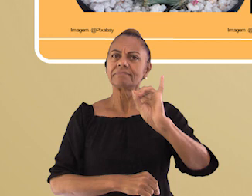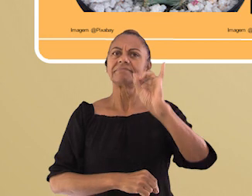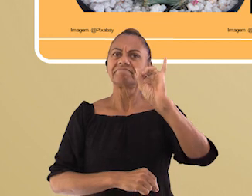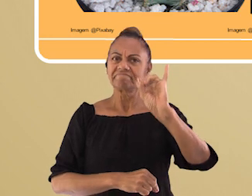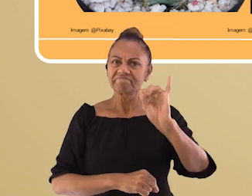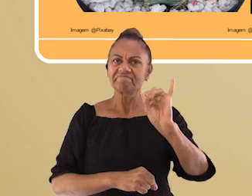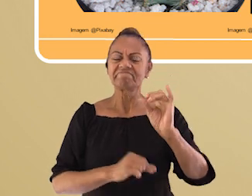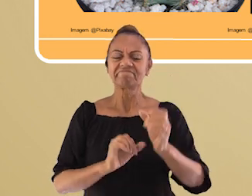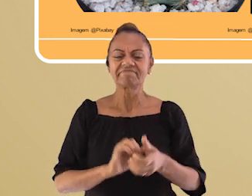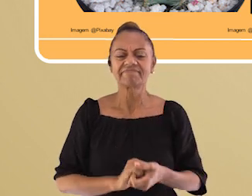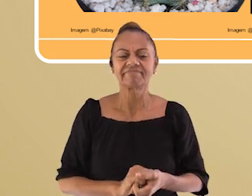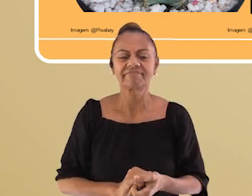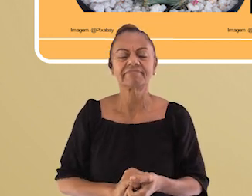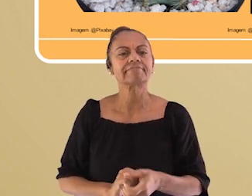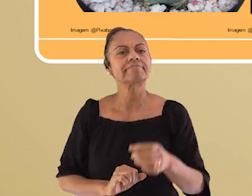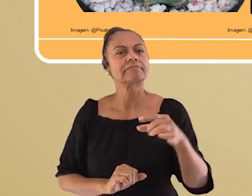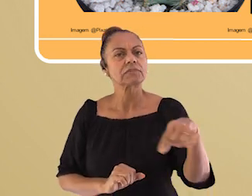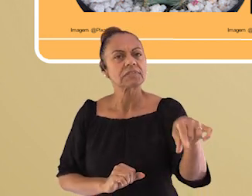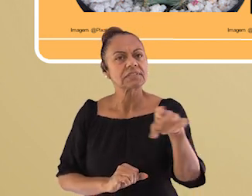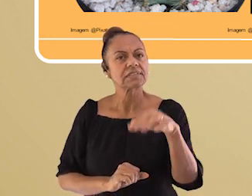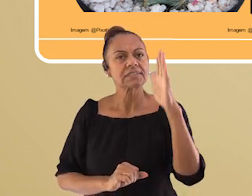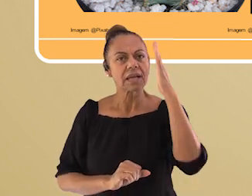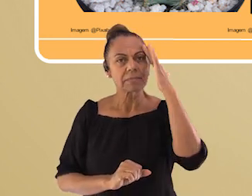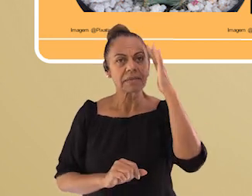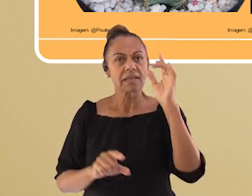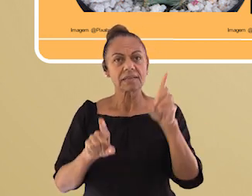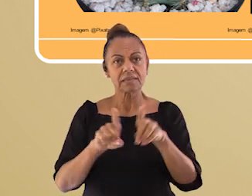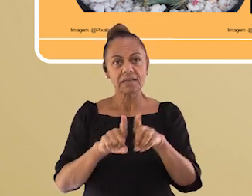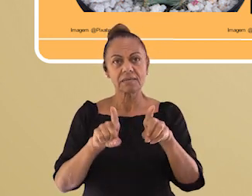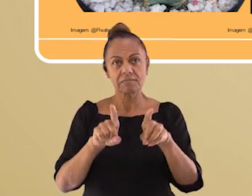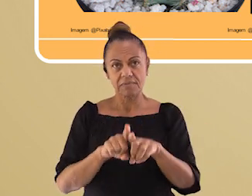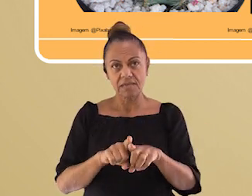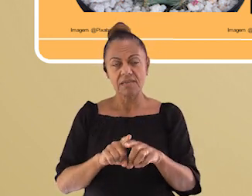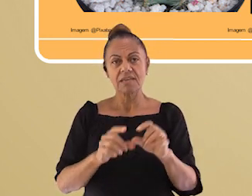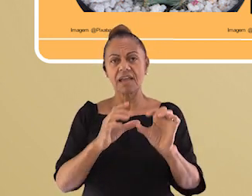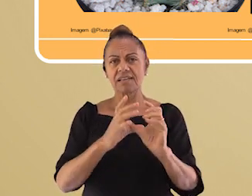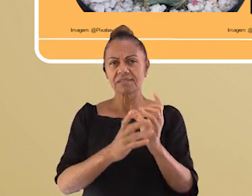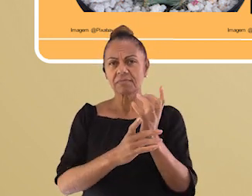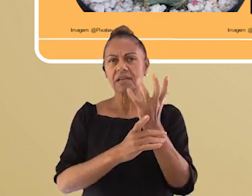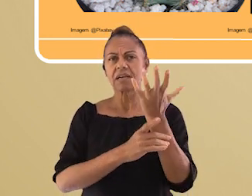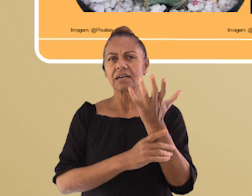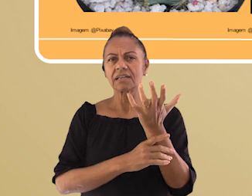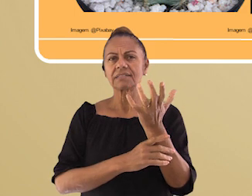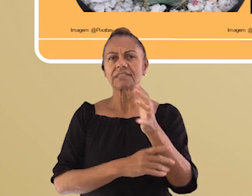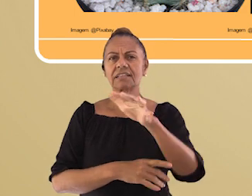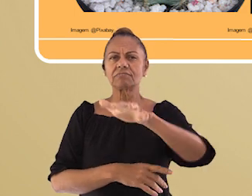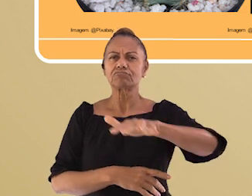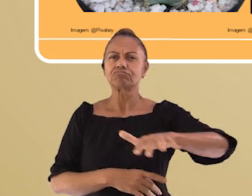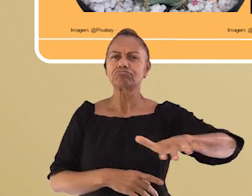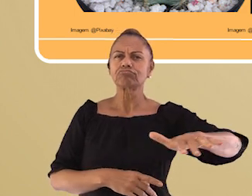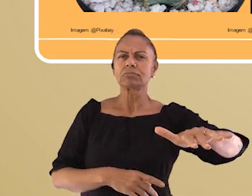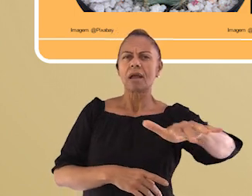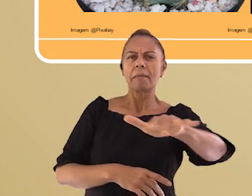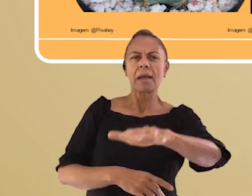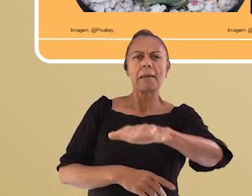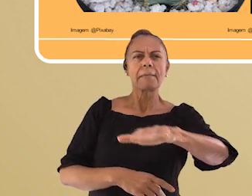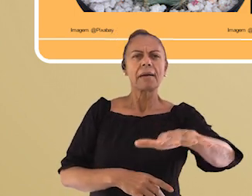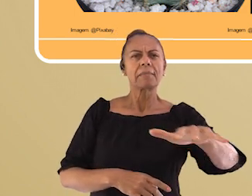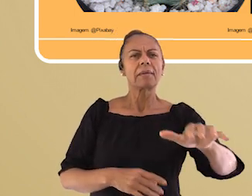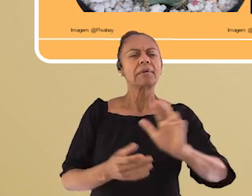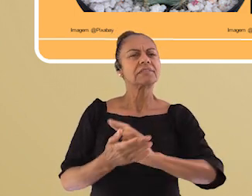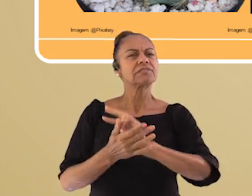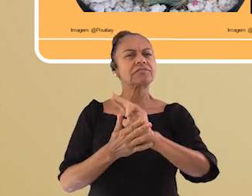plantas? Você sabia que as plantas vivem em diferentes ambientes, sendo classificadas